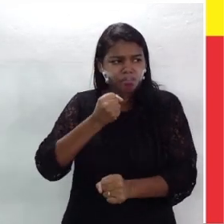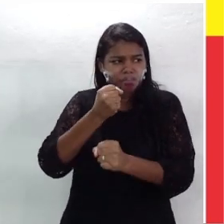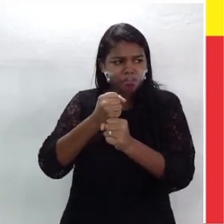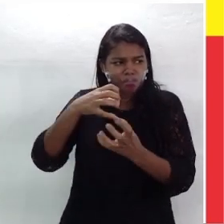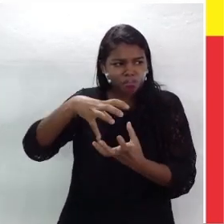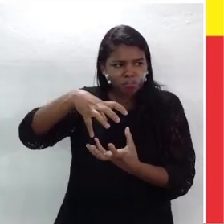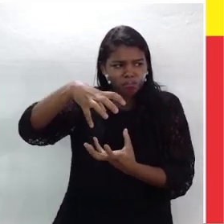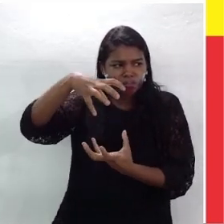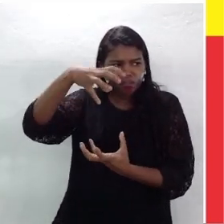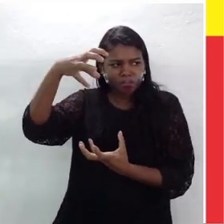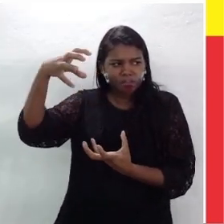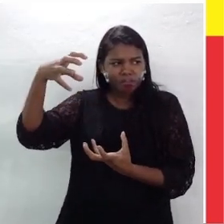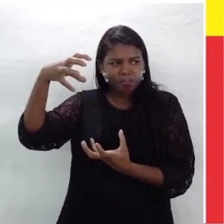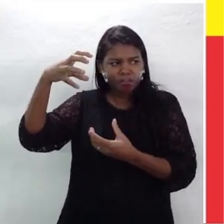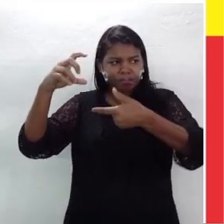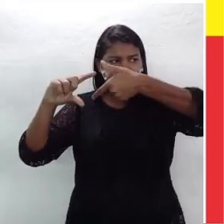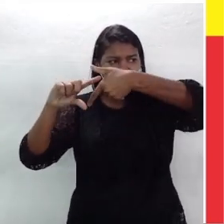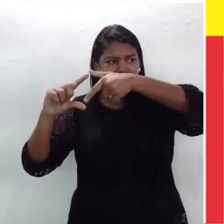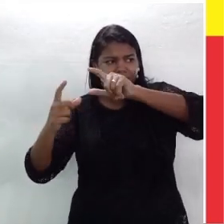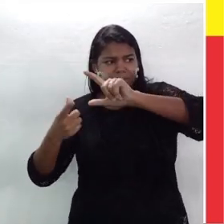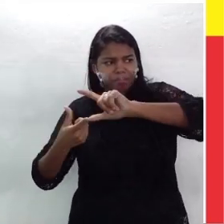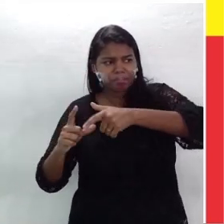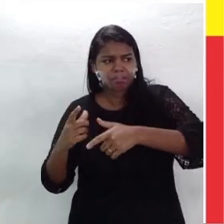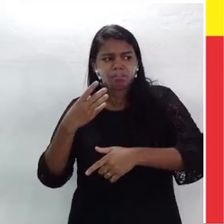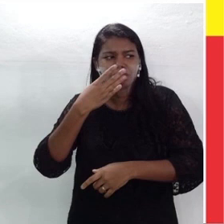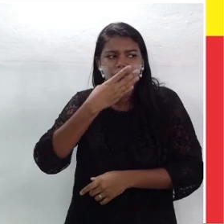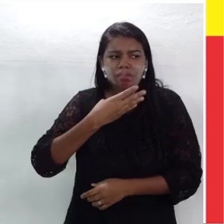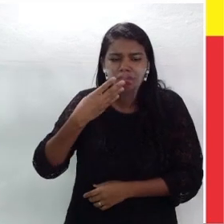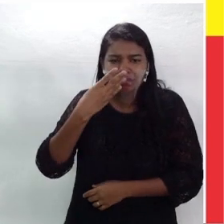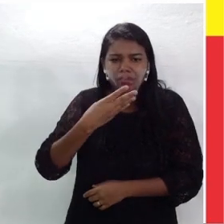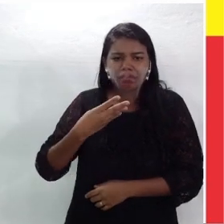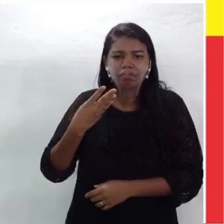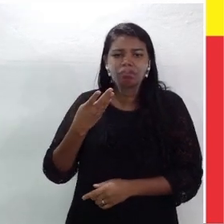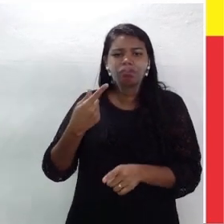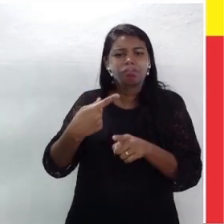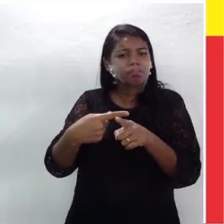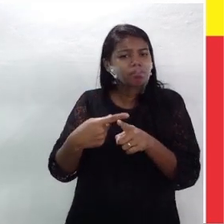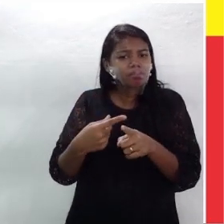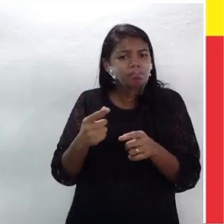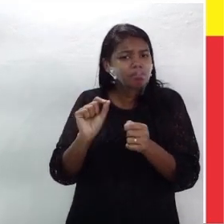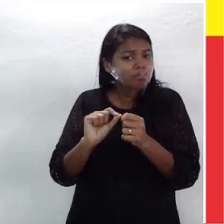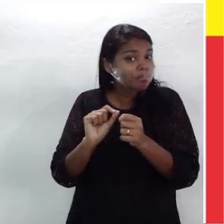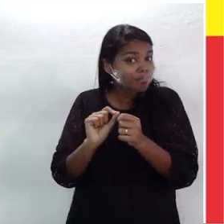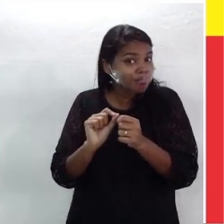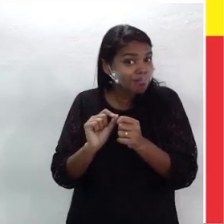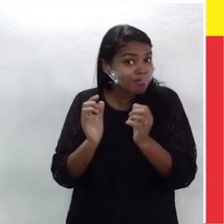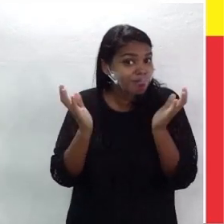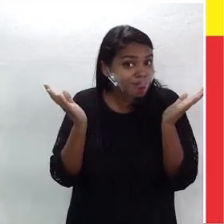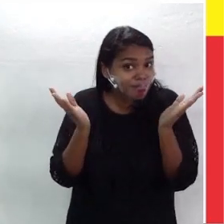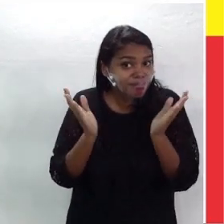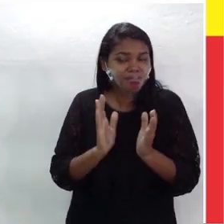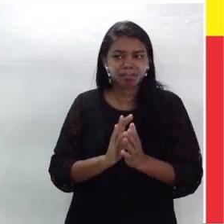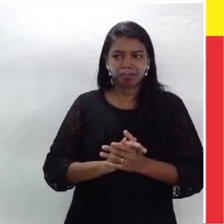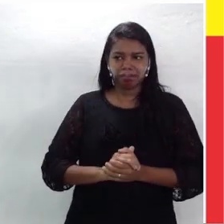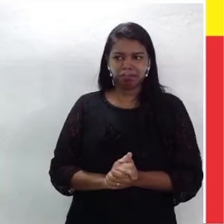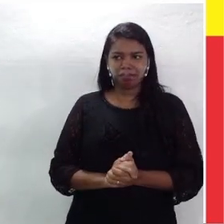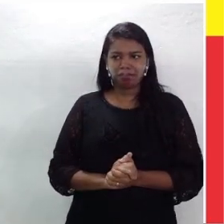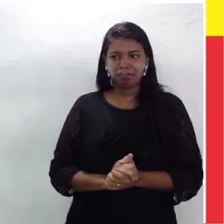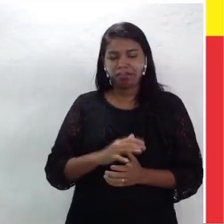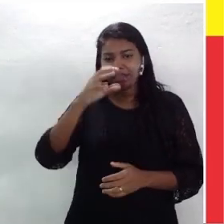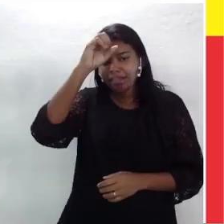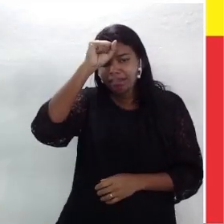mel com figuras geométricas. Um hexágono. Por que ela faz isso? Será que ela